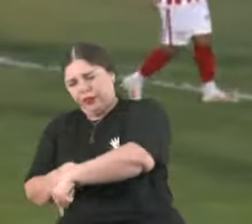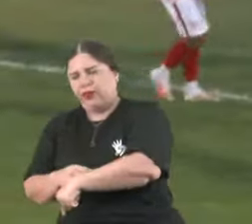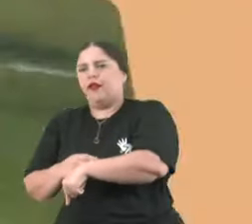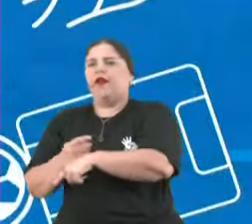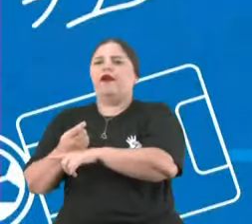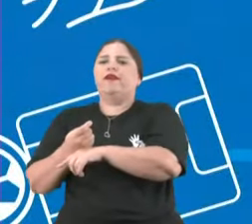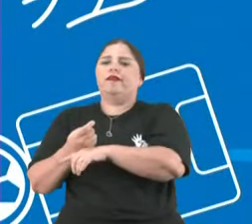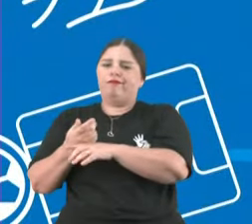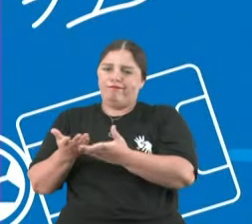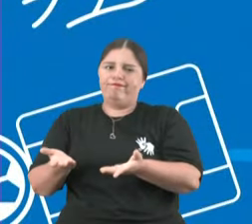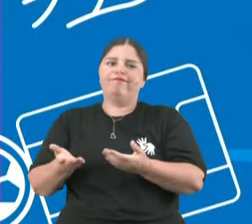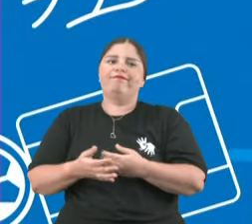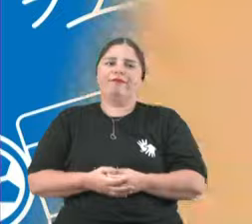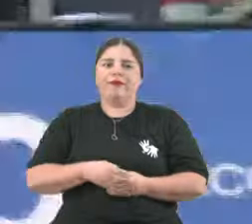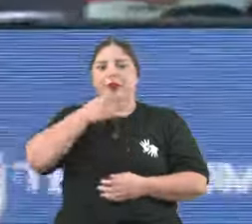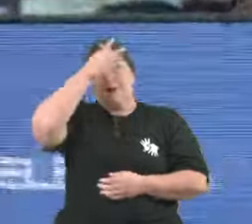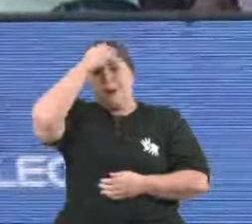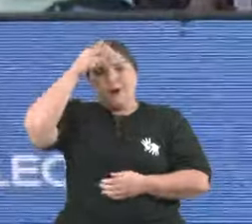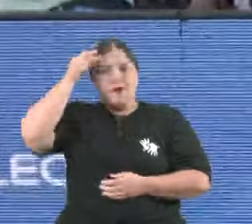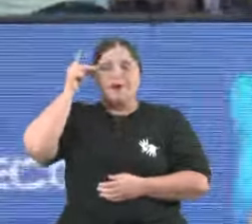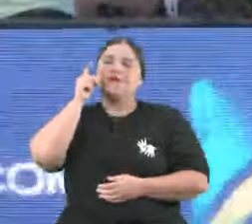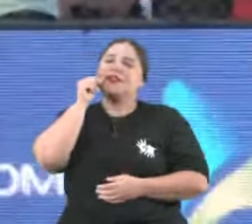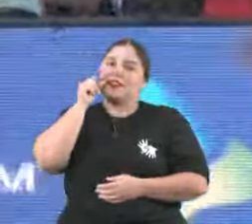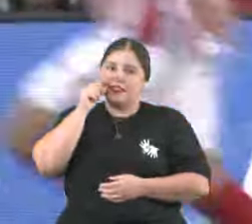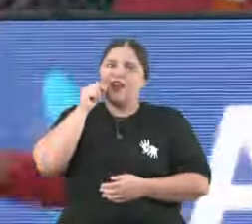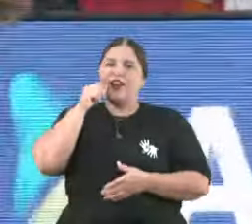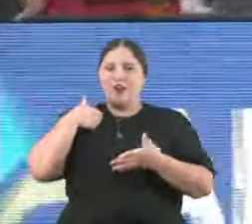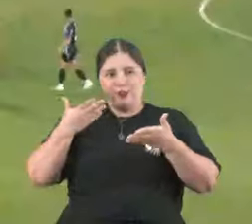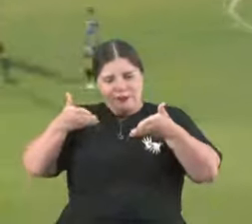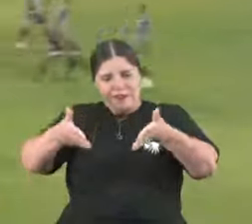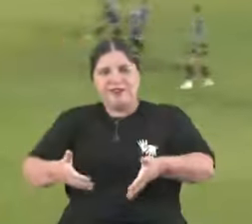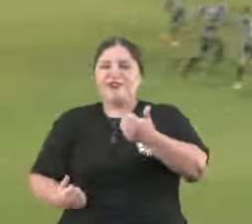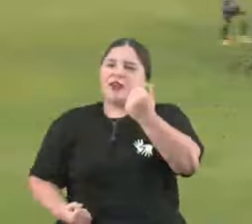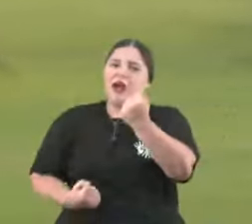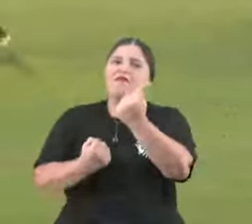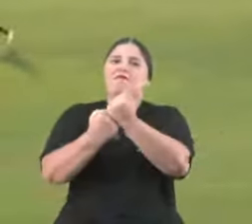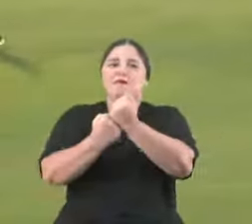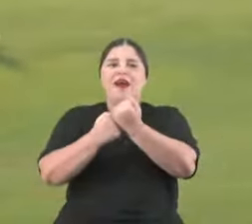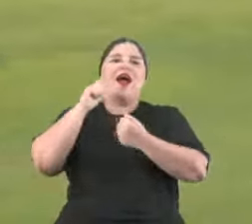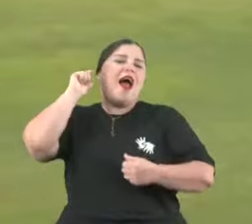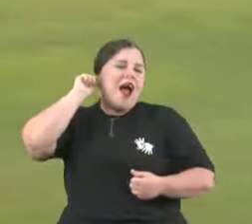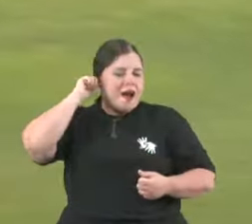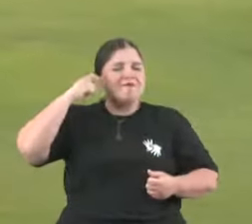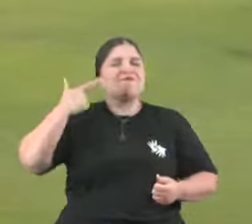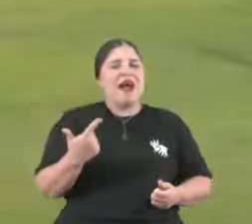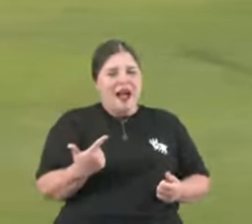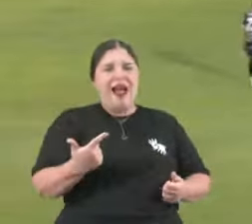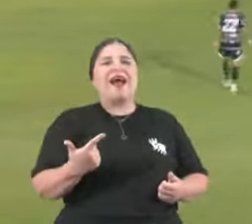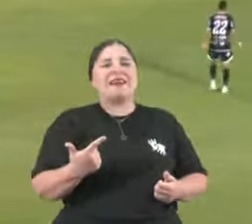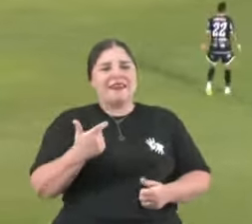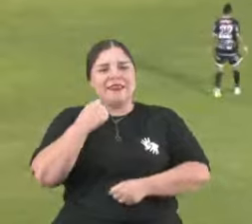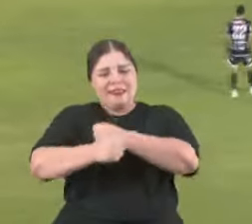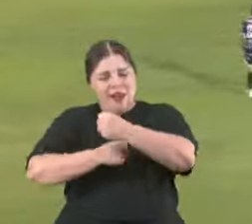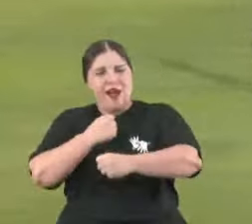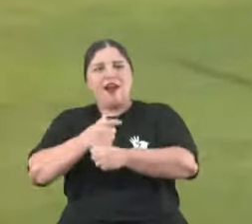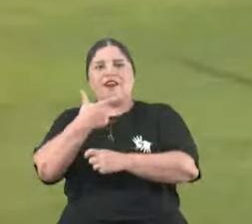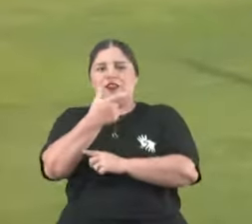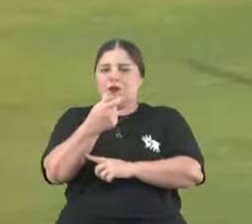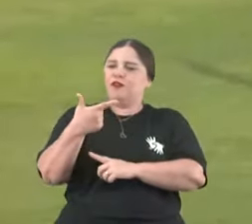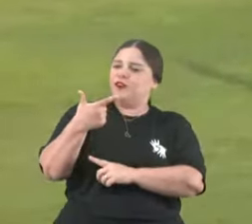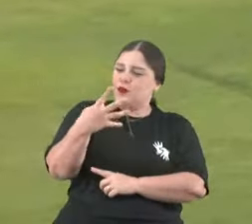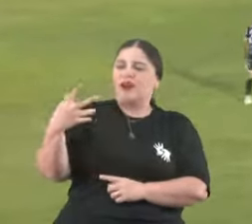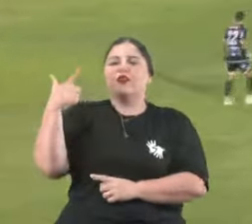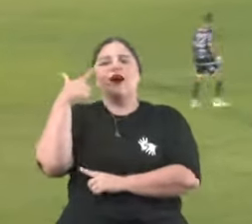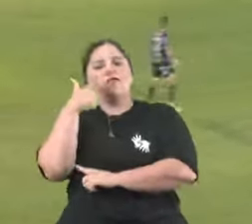A Prefeitura de Maceió entrou em campo para apoiar o Alagoano Emassa 2024. Quem sai ganhando somos todos nós, amantes